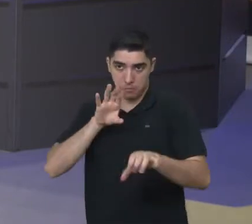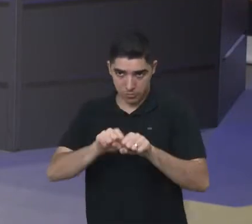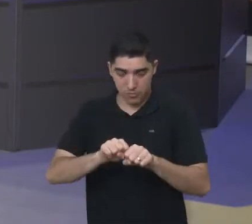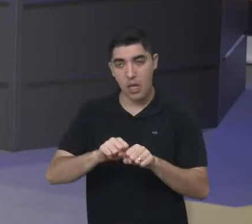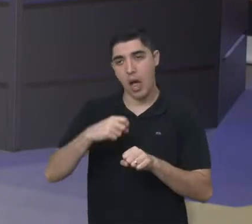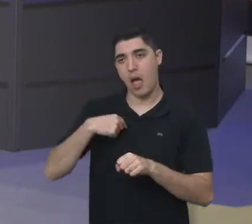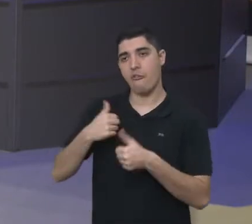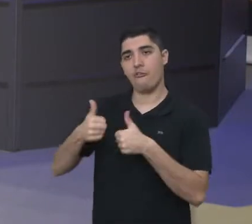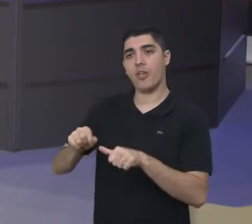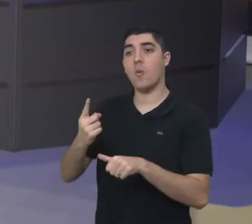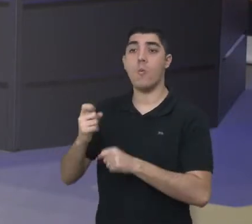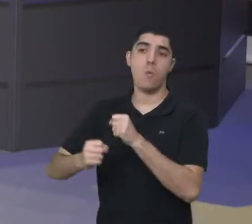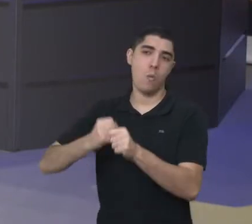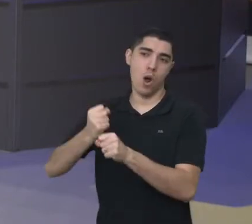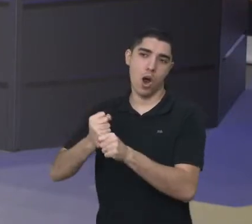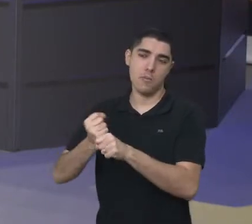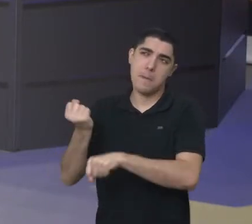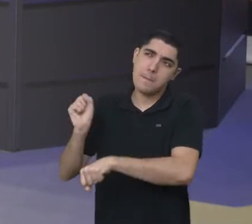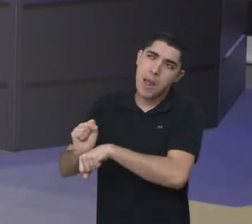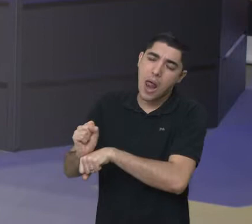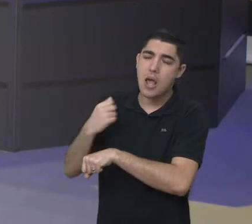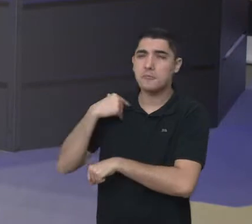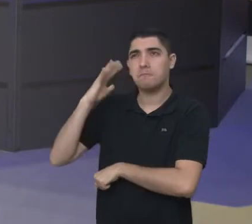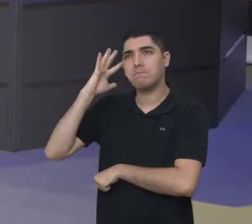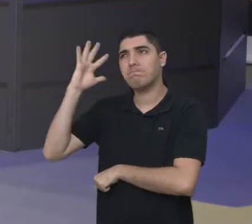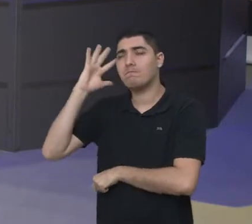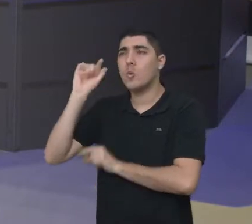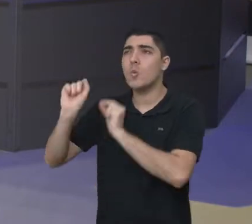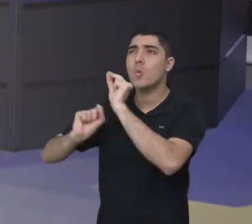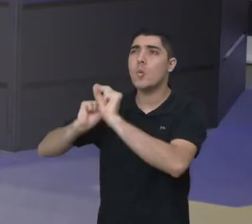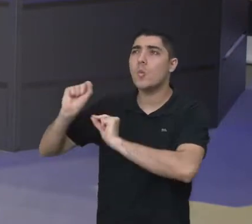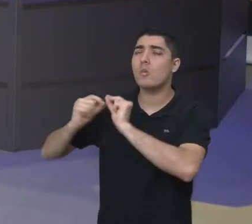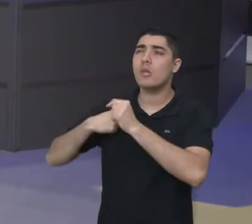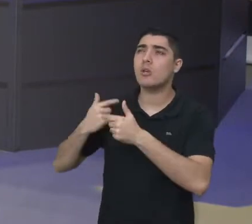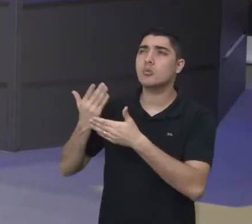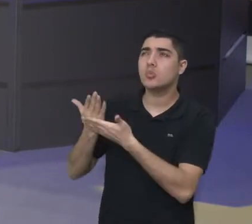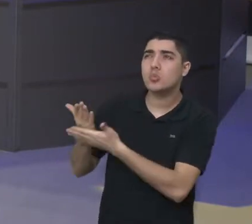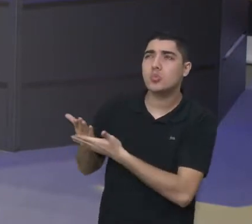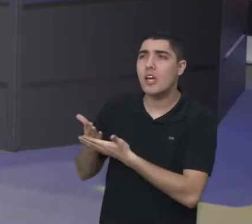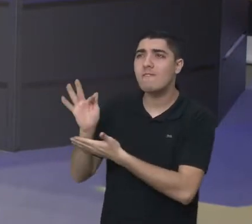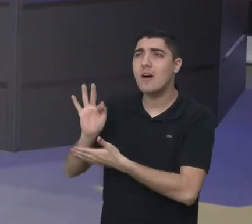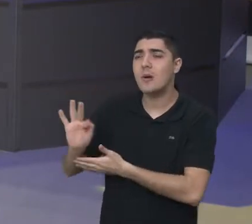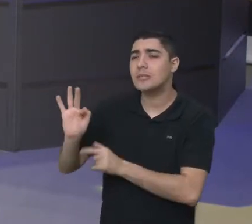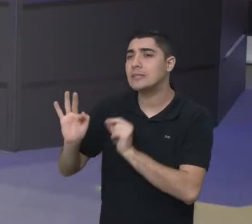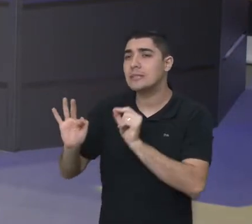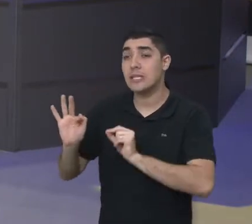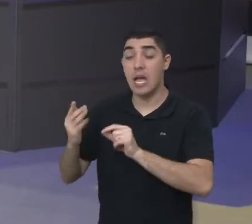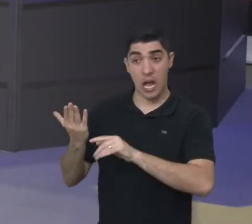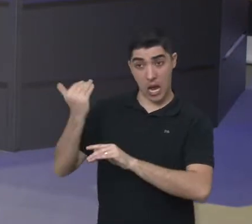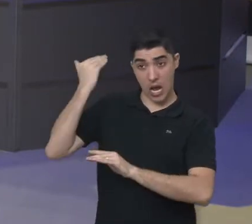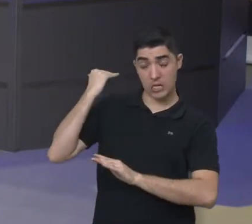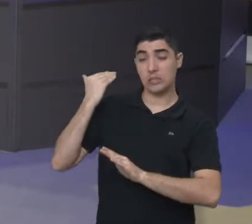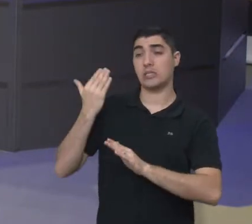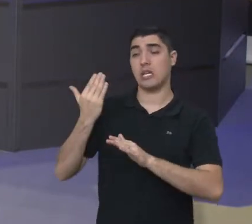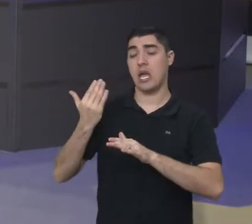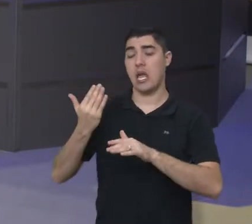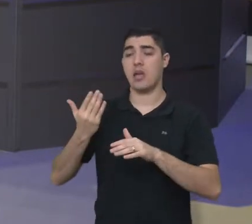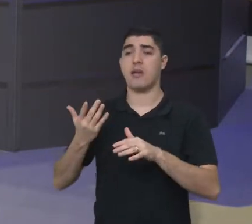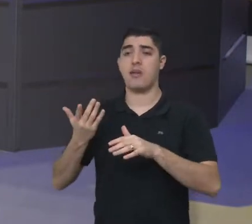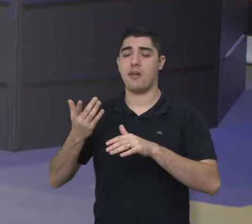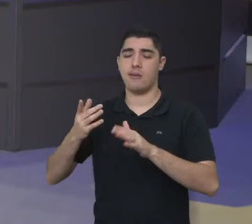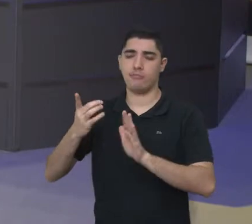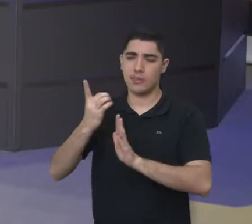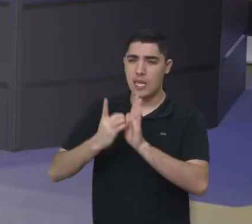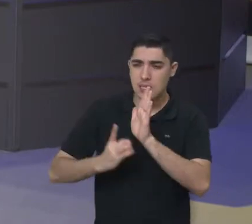fiquei um ano pensando para ter certeza que eu queria mesmo, né? Quando eu comecei design gráfico, era muito recente na época, assim, sabe? Era um